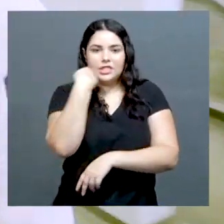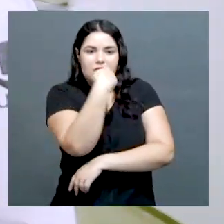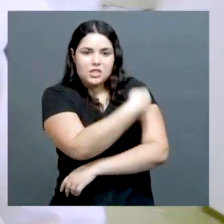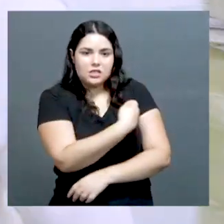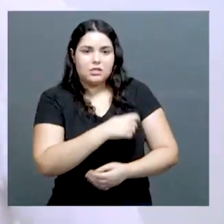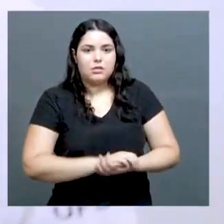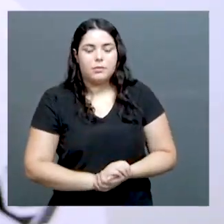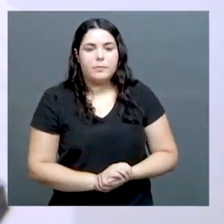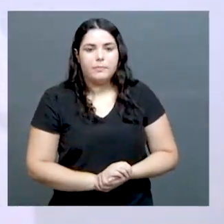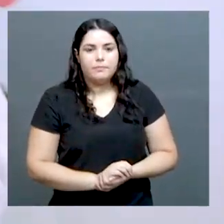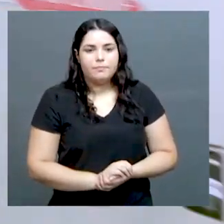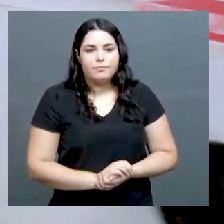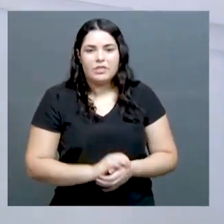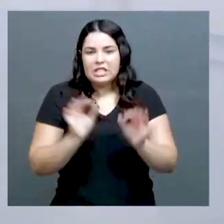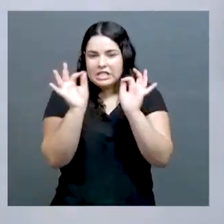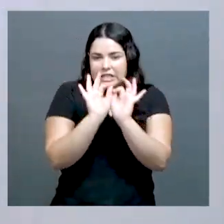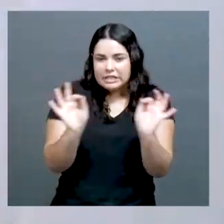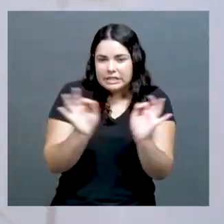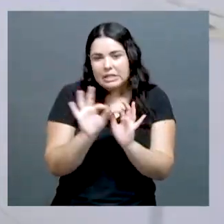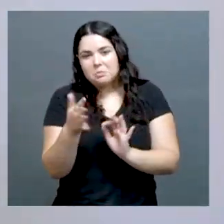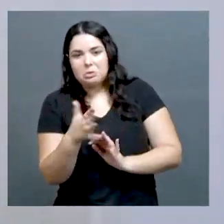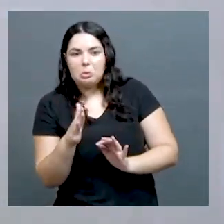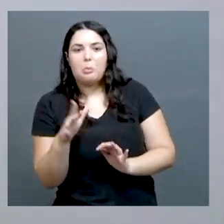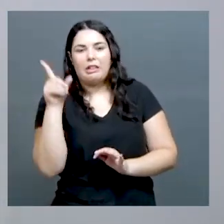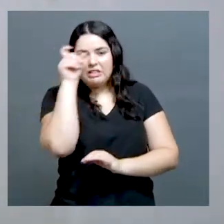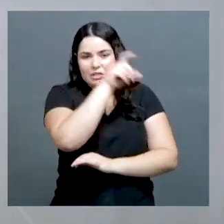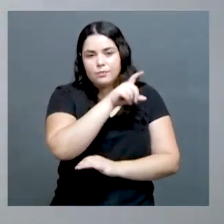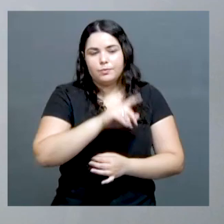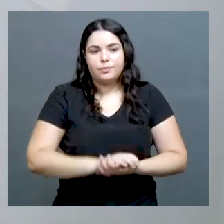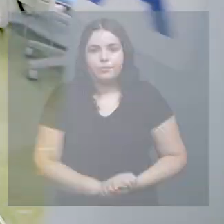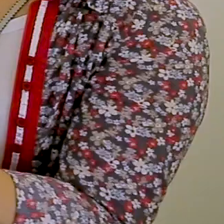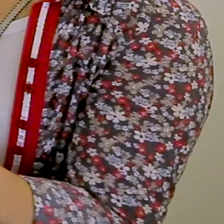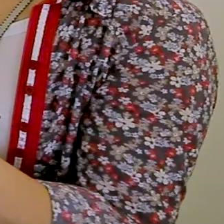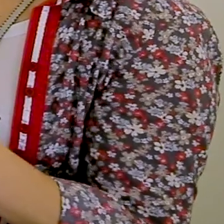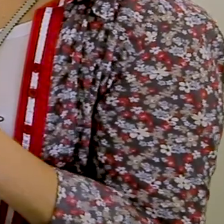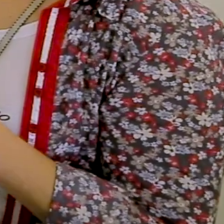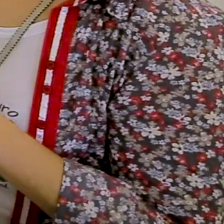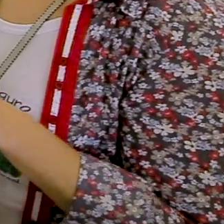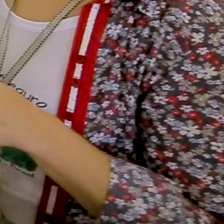procedimentos odontológicos de atenção básica, média e alta complexidade.